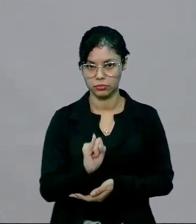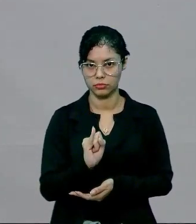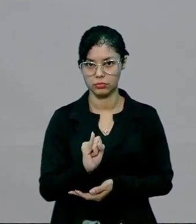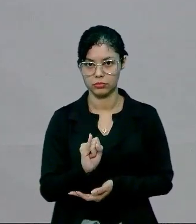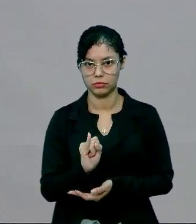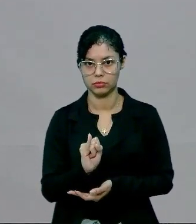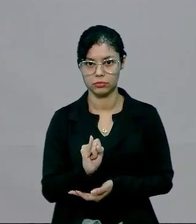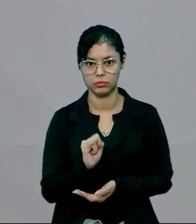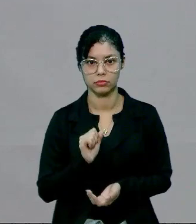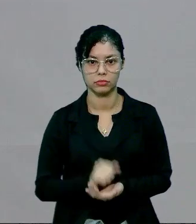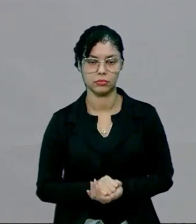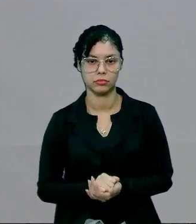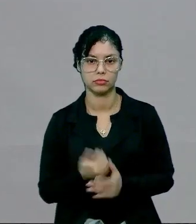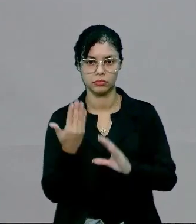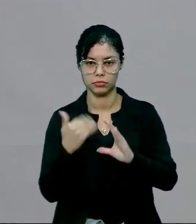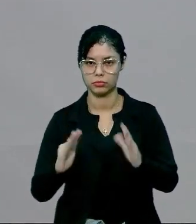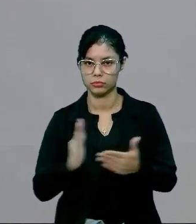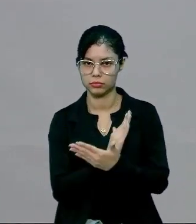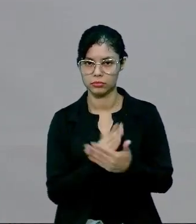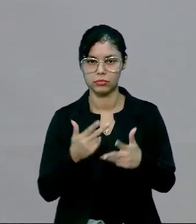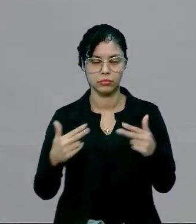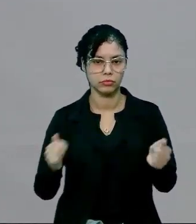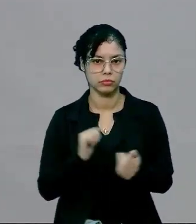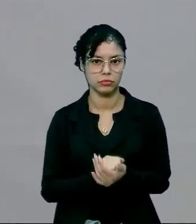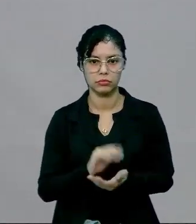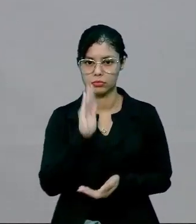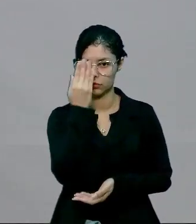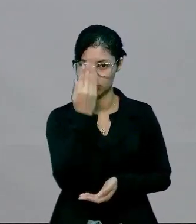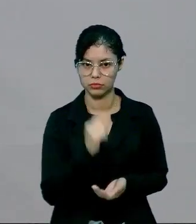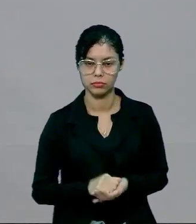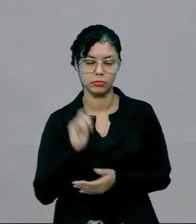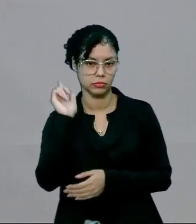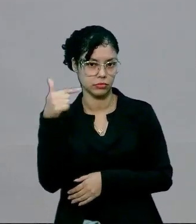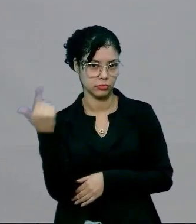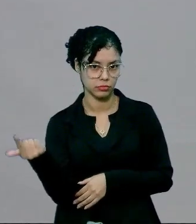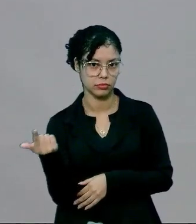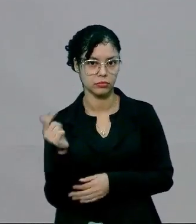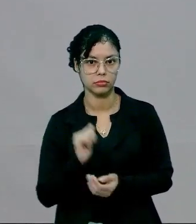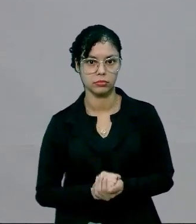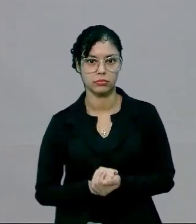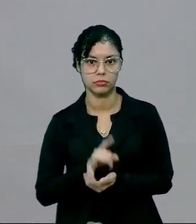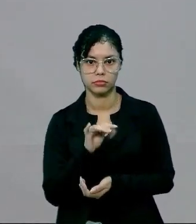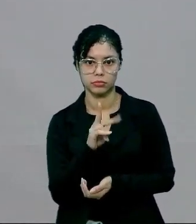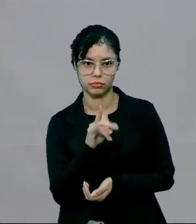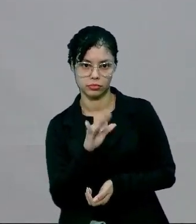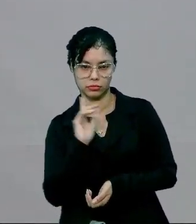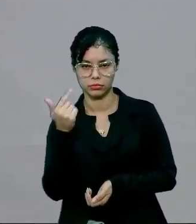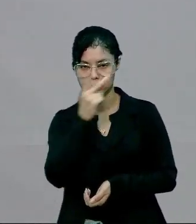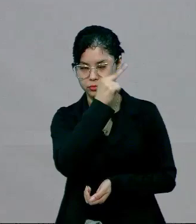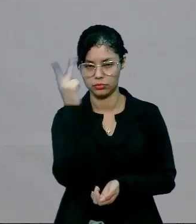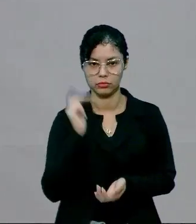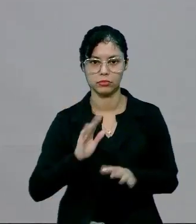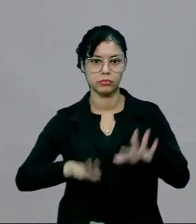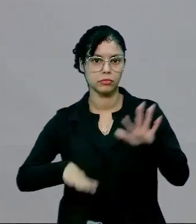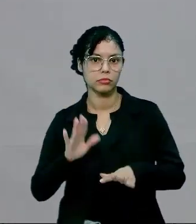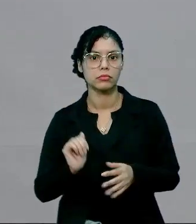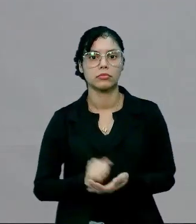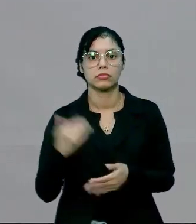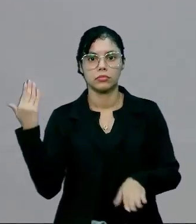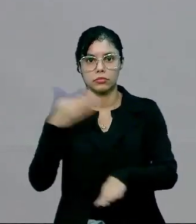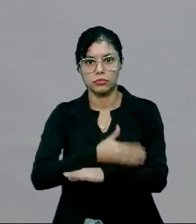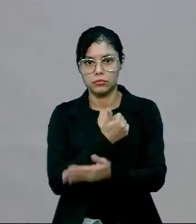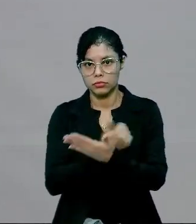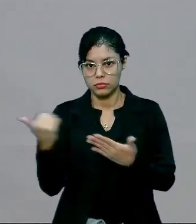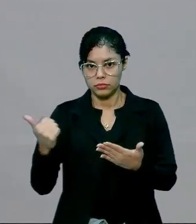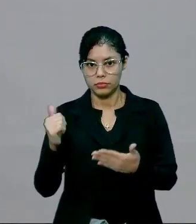você publicou alguma coisa que seja falsa e vai ferir a dignidade de alguém, a pessoa, às vezes, ela entra com